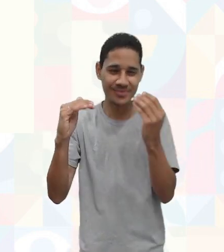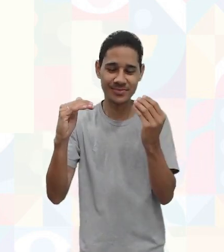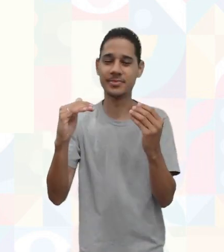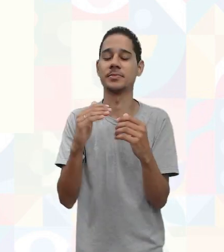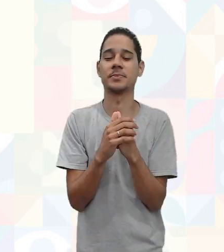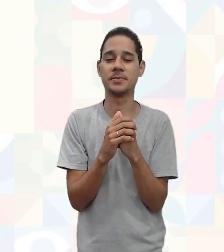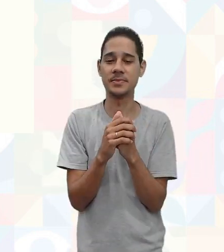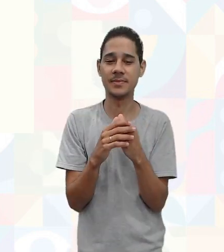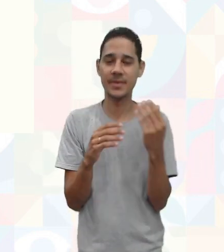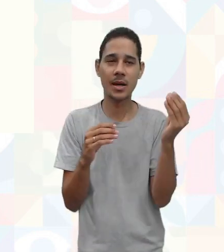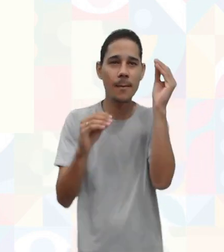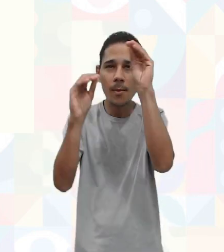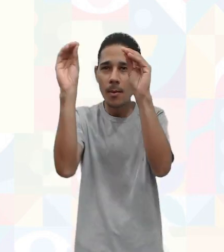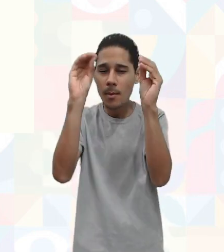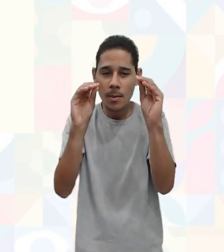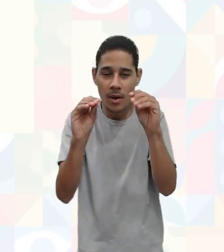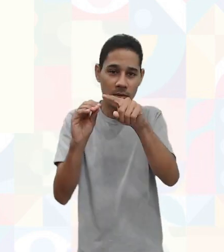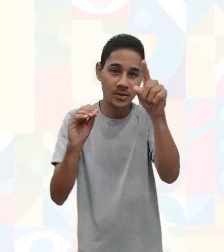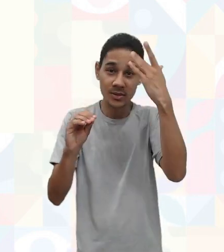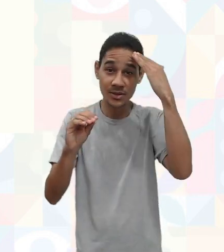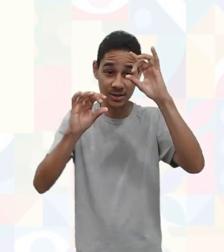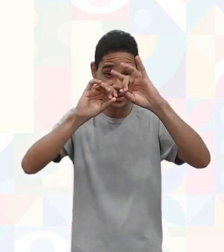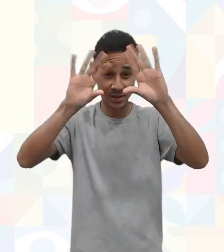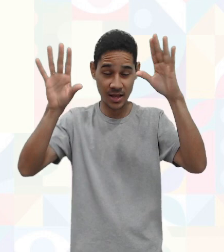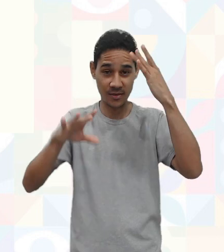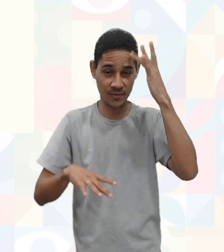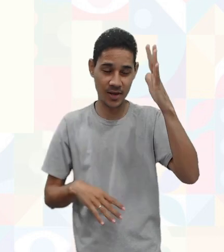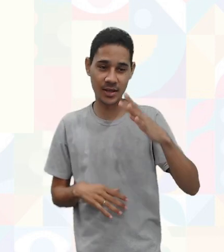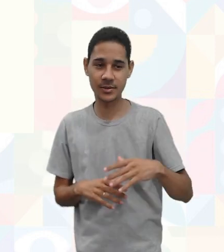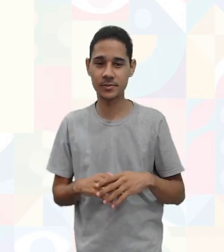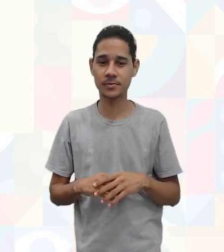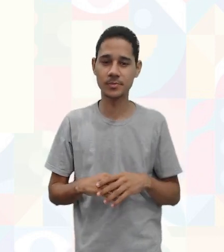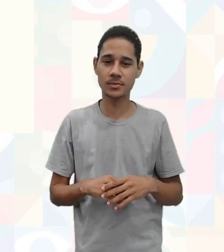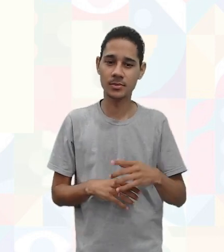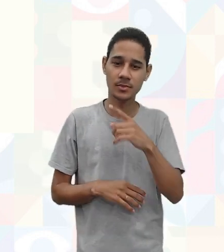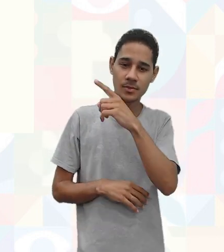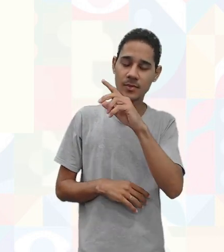aqui os comentários para facilitar o entendimento. Então, nós temos aqui no